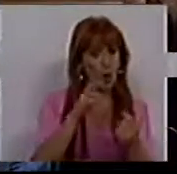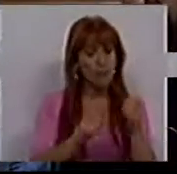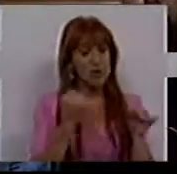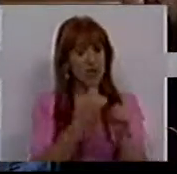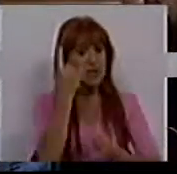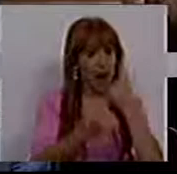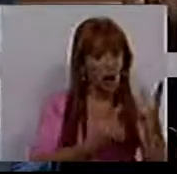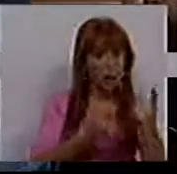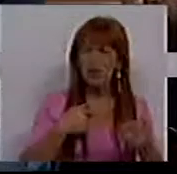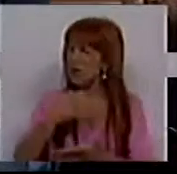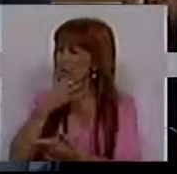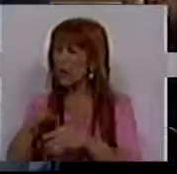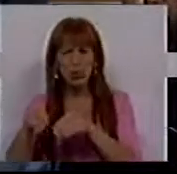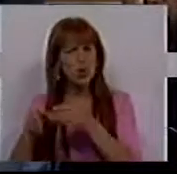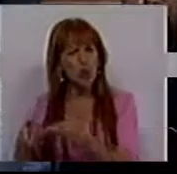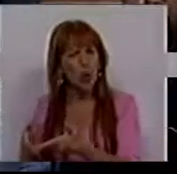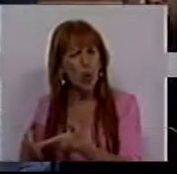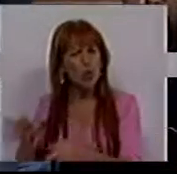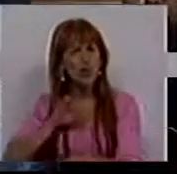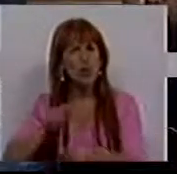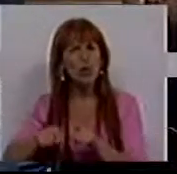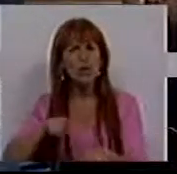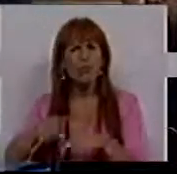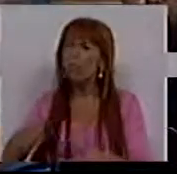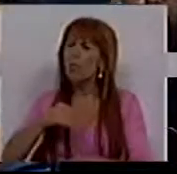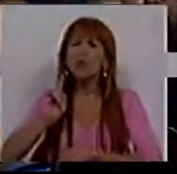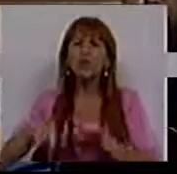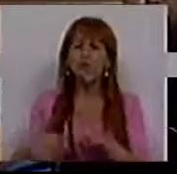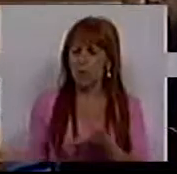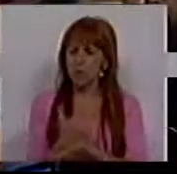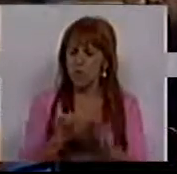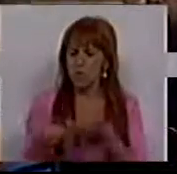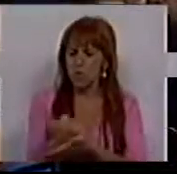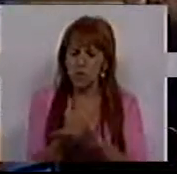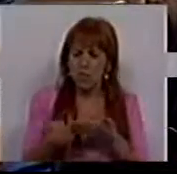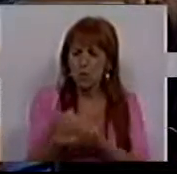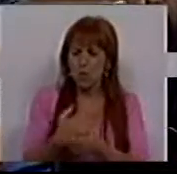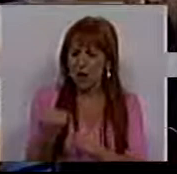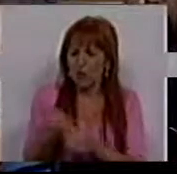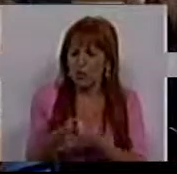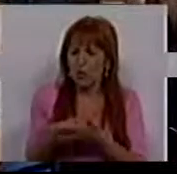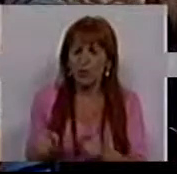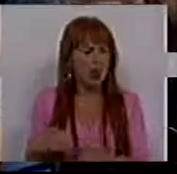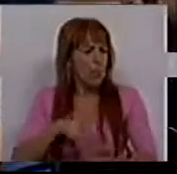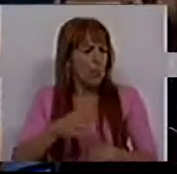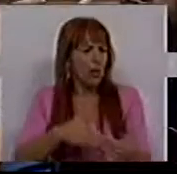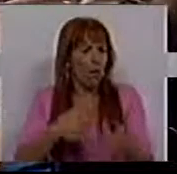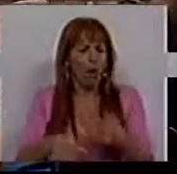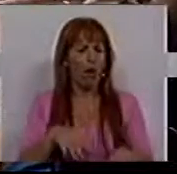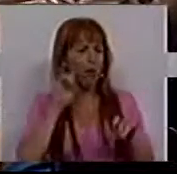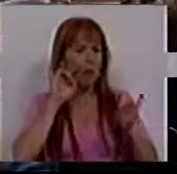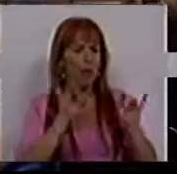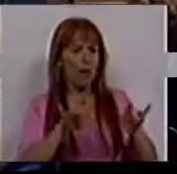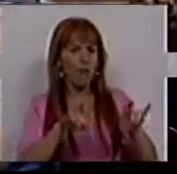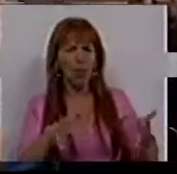umas atividades e estamos a falar dos jogos e os senhores deputados só se preocupam com o lucro, com o negócio e com a atividade económica e não se preocupam em